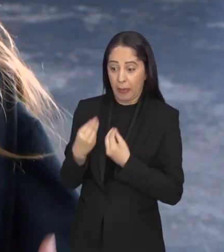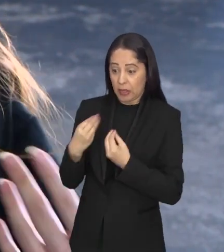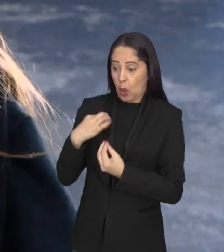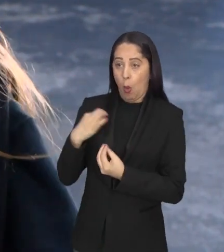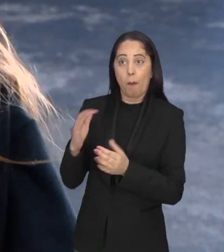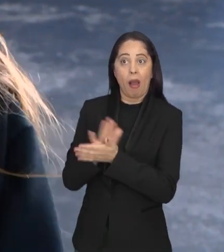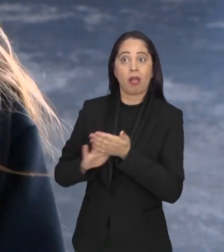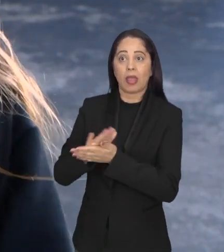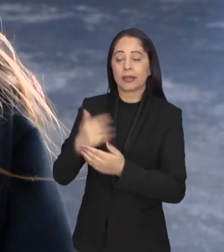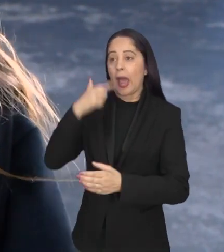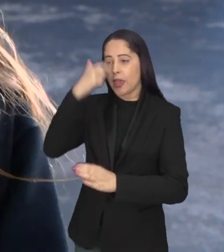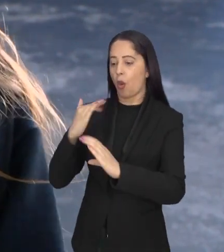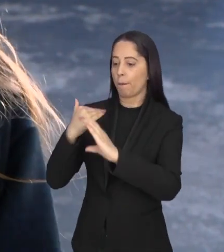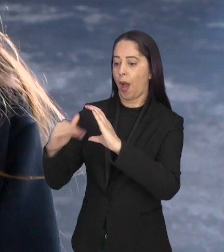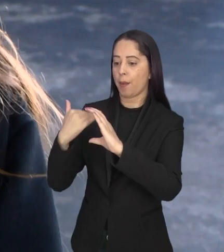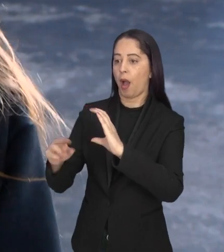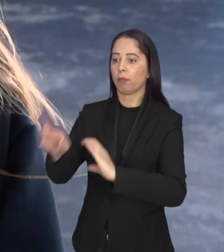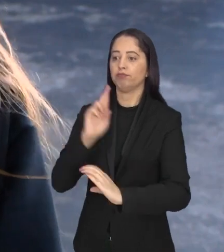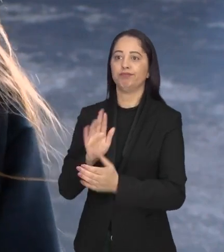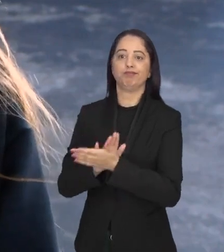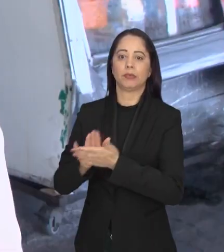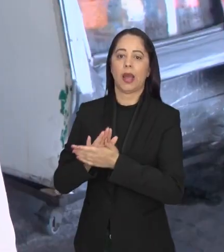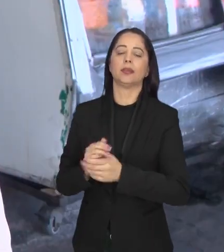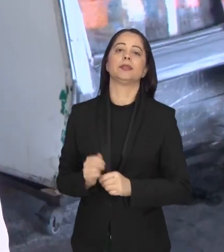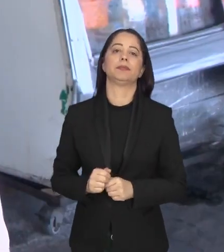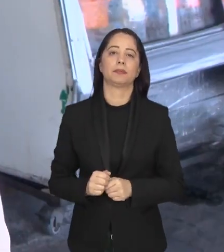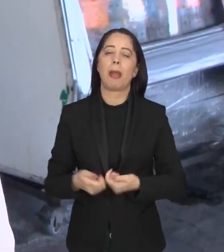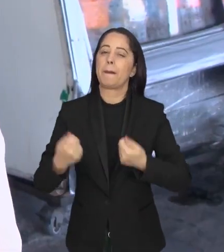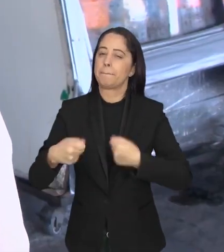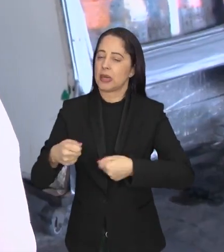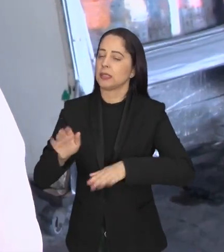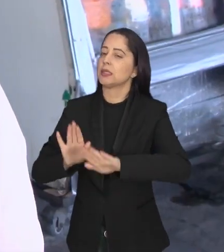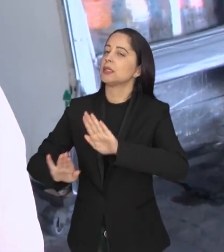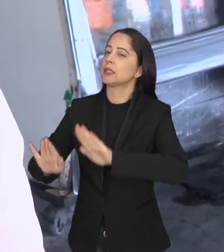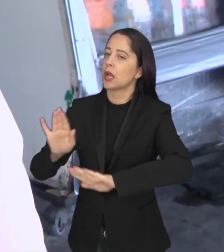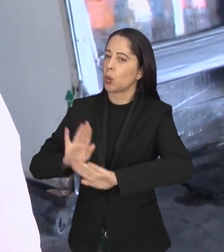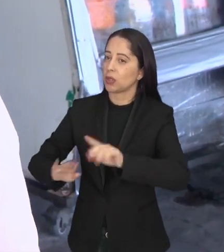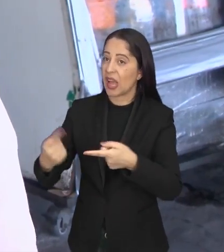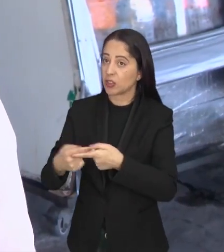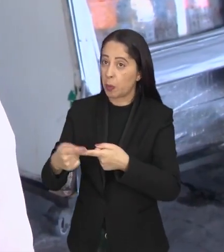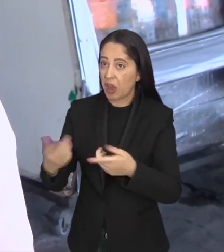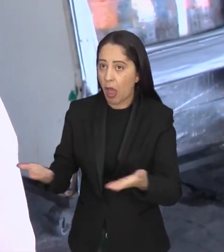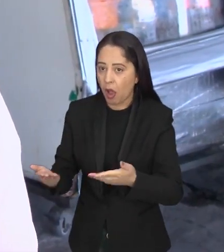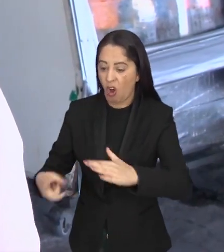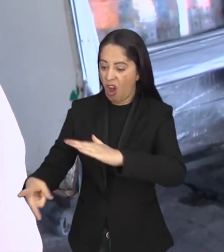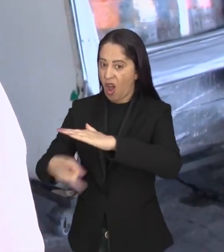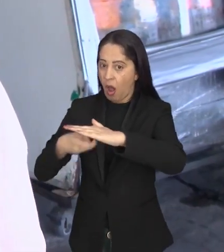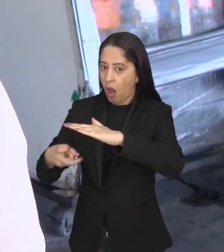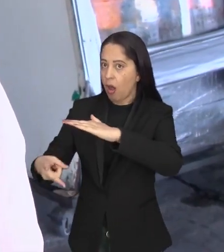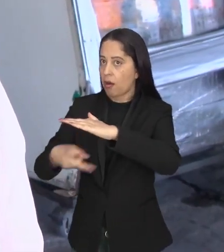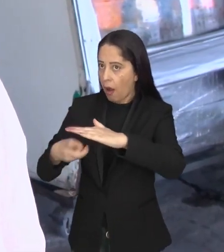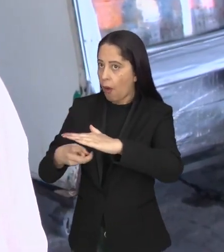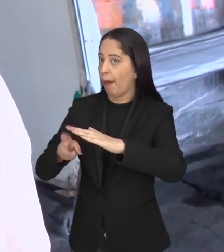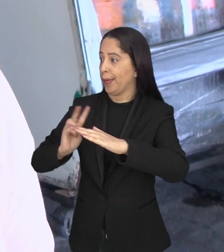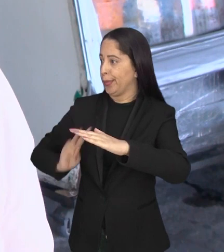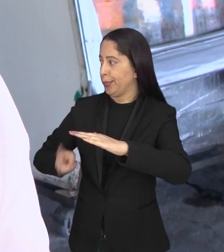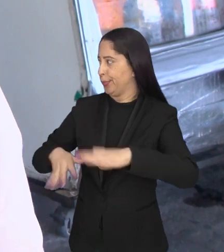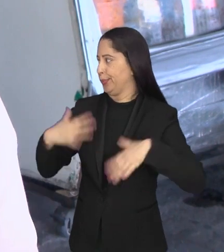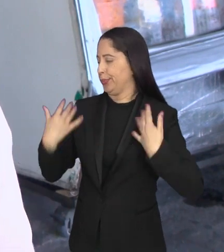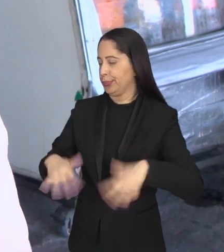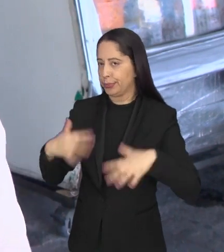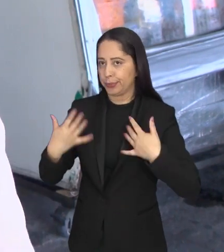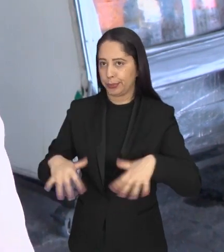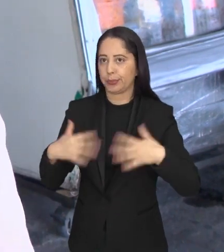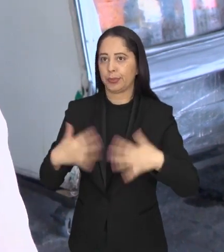não deram a roupa e depois eu fui mandando mensagem e não responderam. A gente tem que tomar muito cuidado, né? Porque hoje os golpes estão aí, eles estão